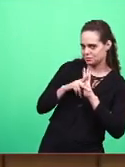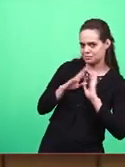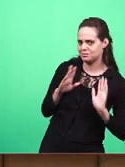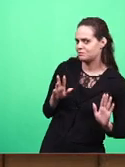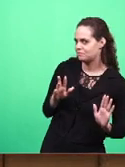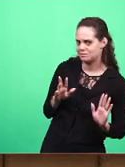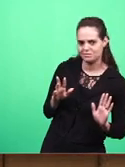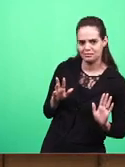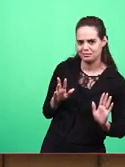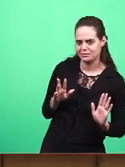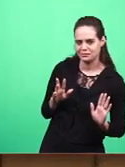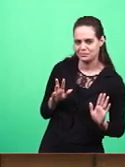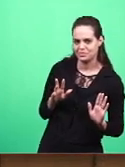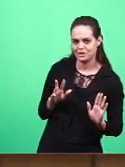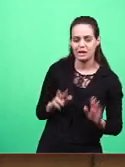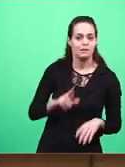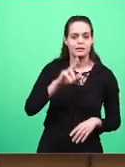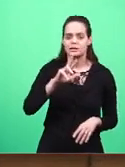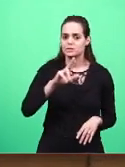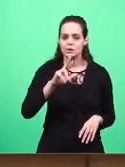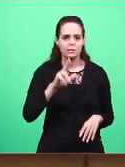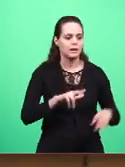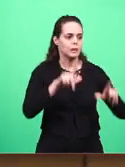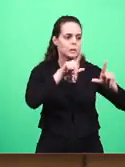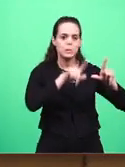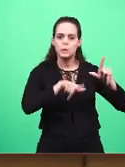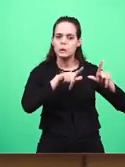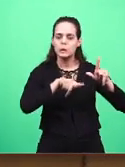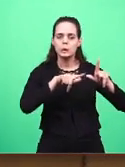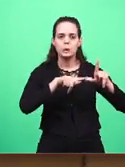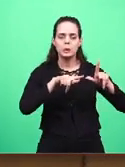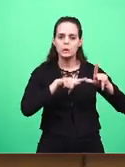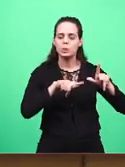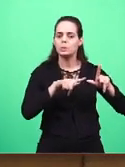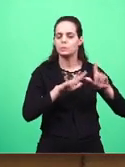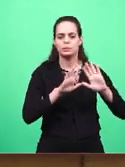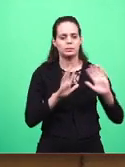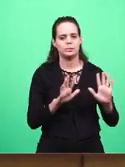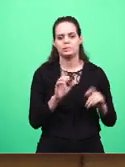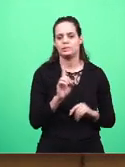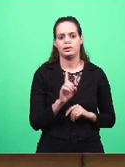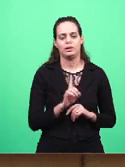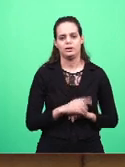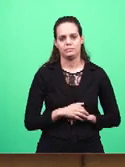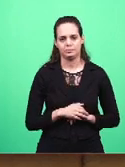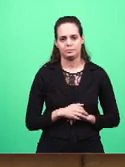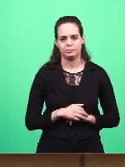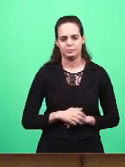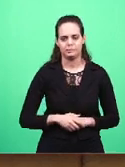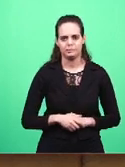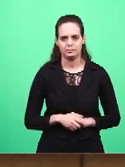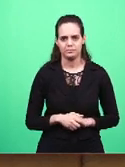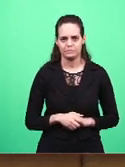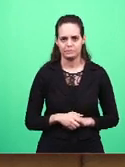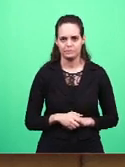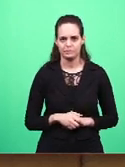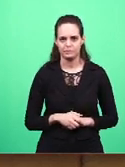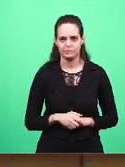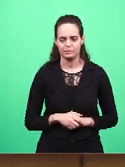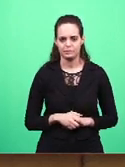Vai para o UFC disso aí. Na letra, veja aqui, o profético, é por isso que a Bíblia,